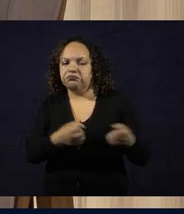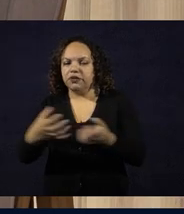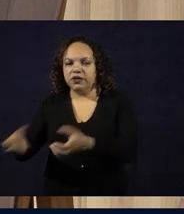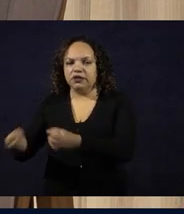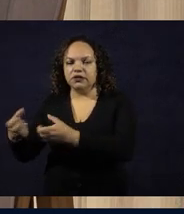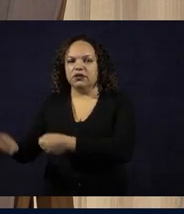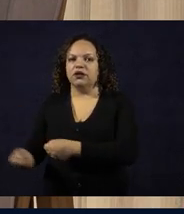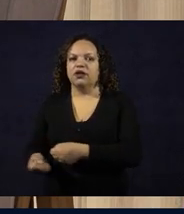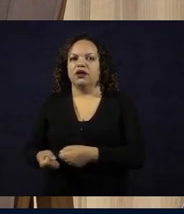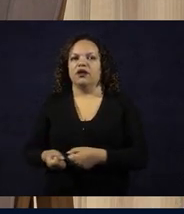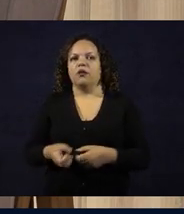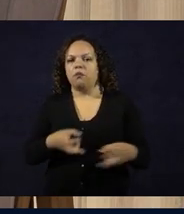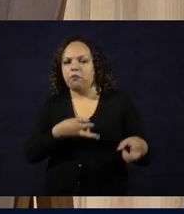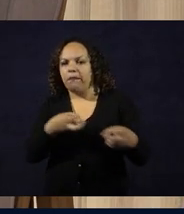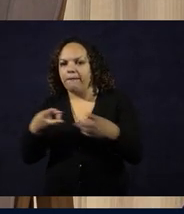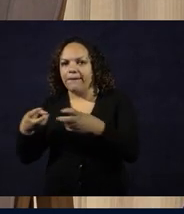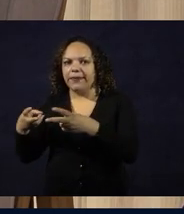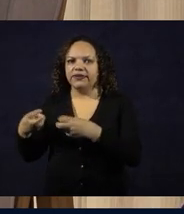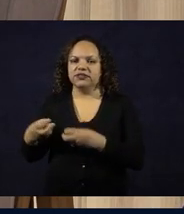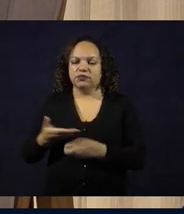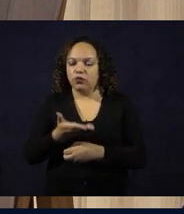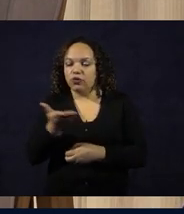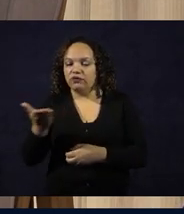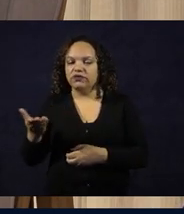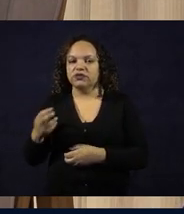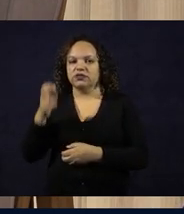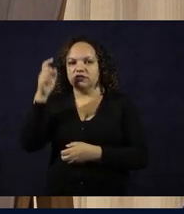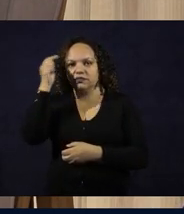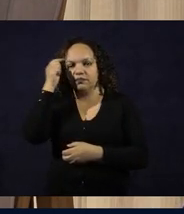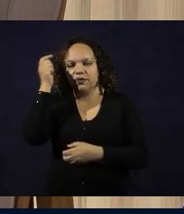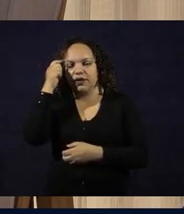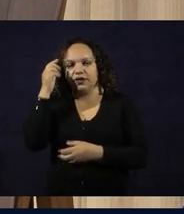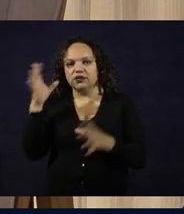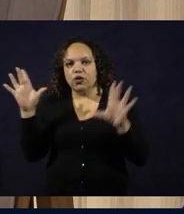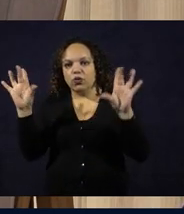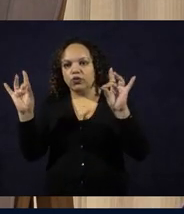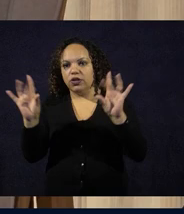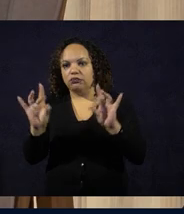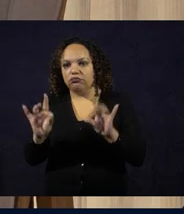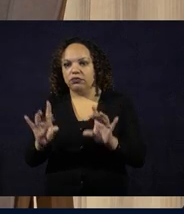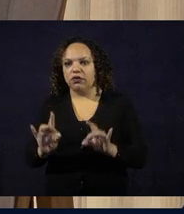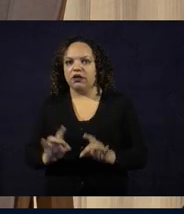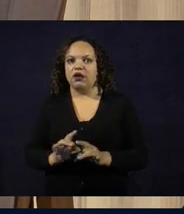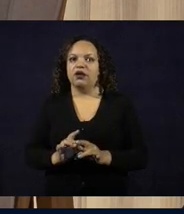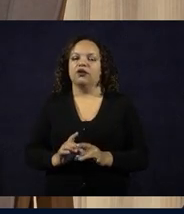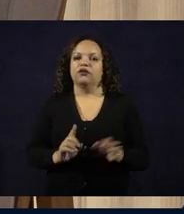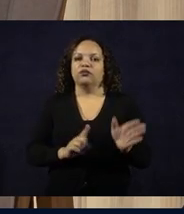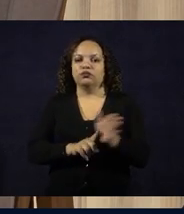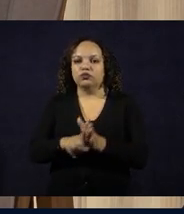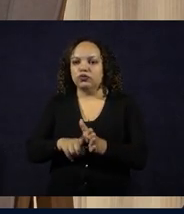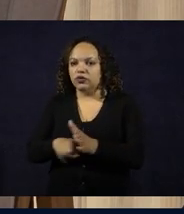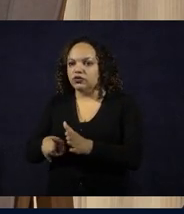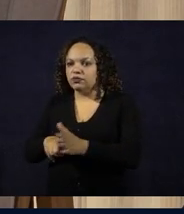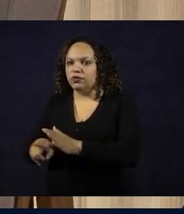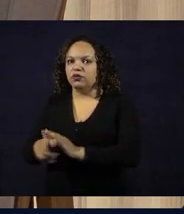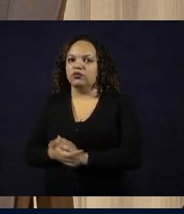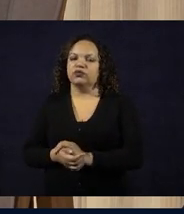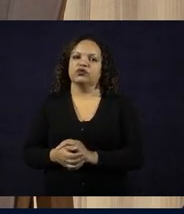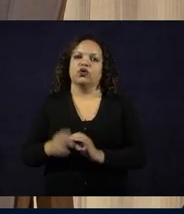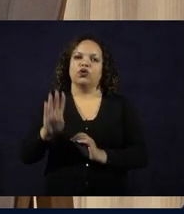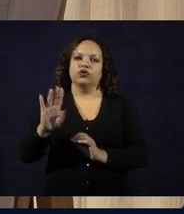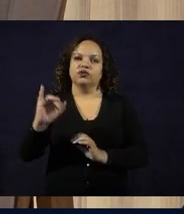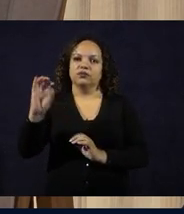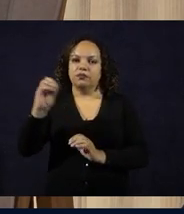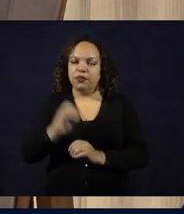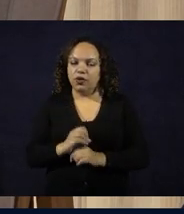Brasil um pouco mais no detalhe que como que vocês estão olhando as questões dos BIOS defensivos